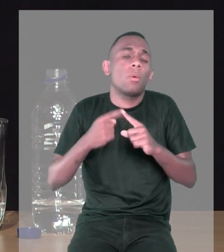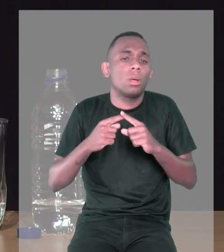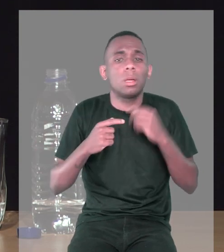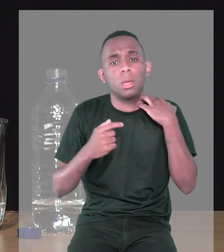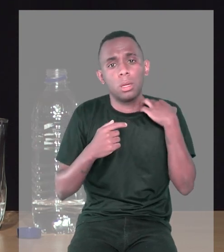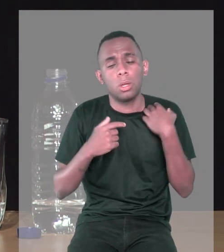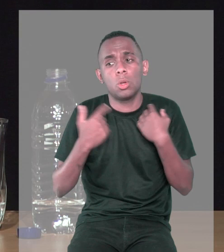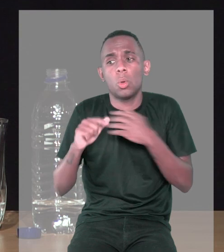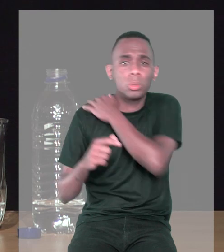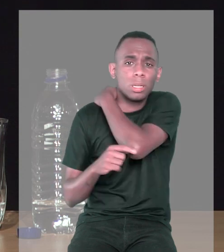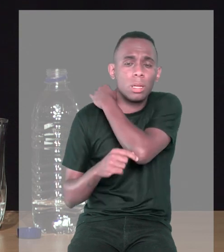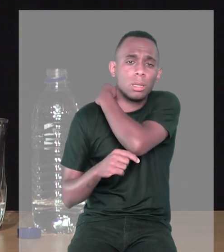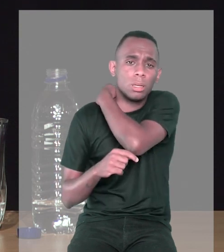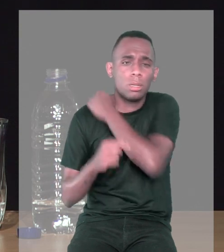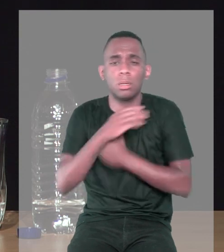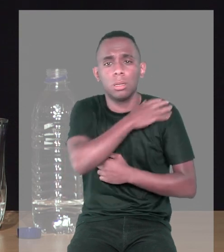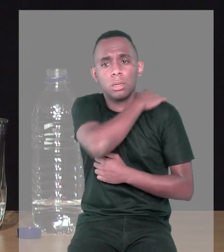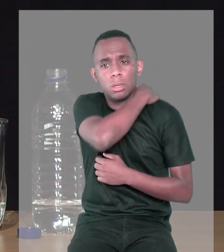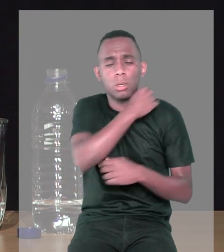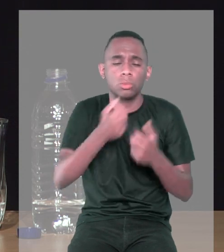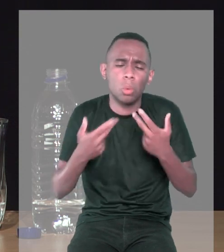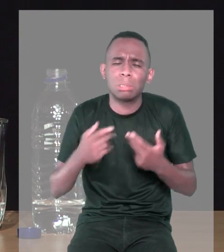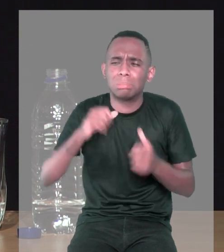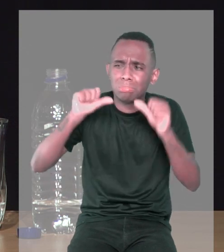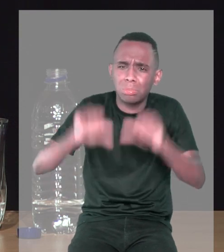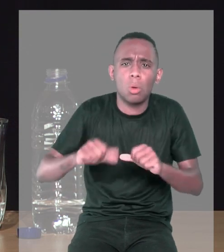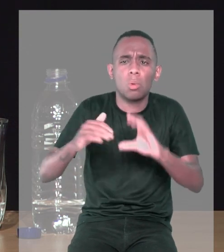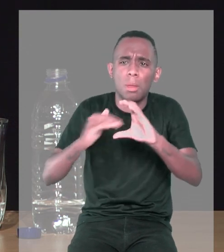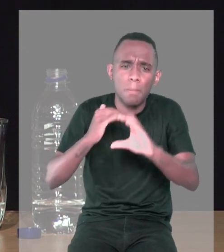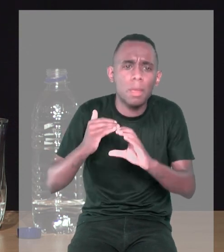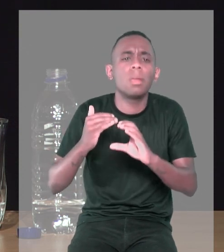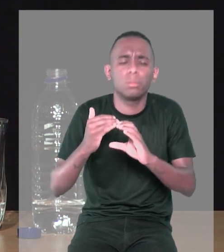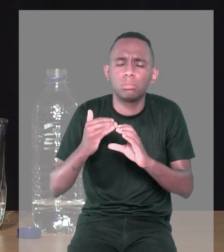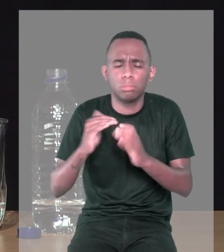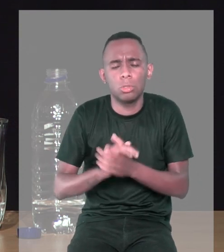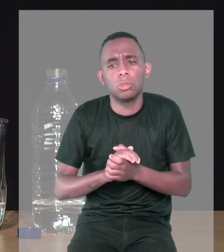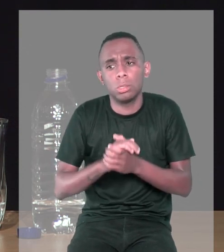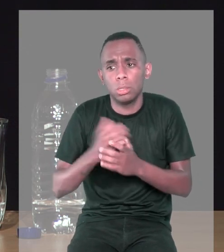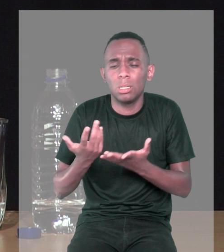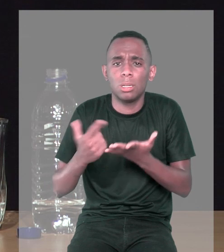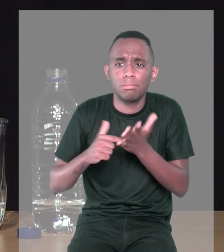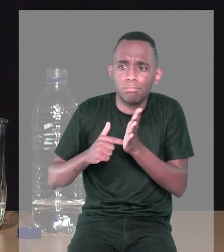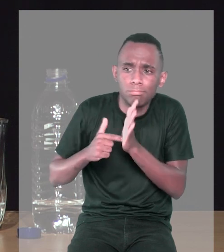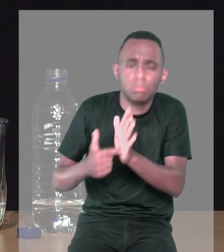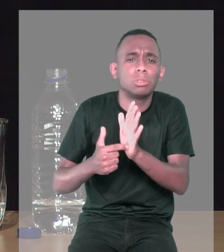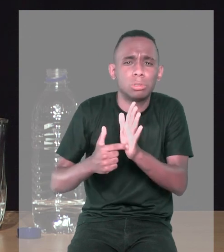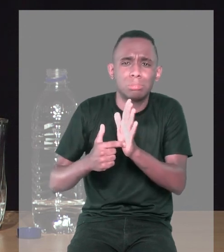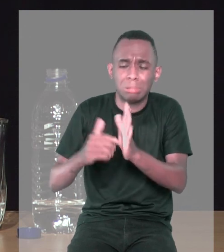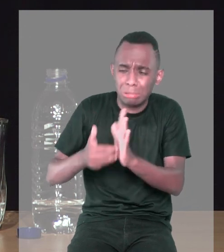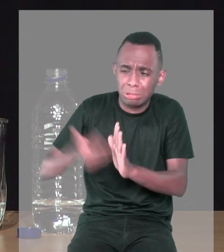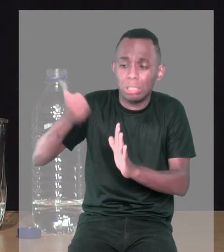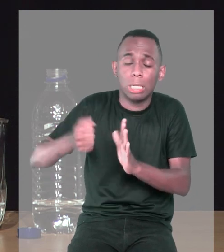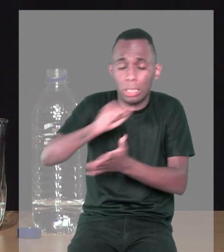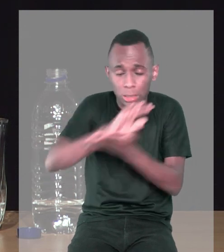e-mail, no que for, que expulse a dimensão romântica de carta dali. E o Paul Preciado faz uma